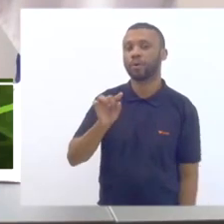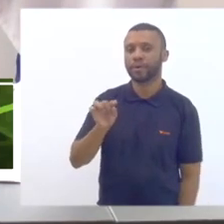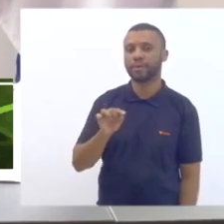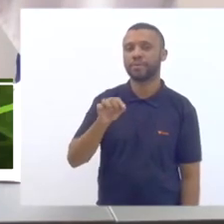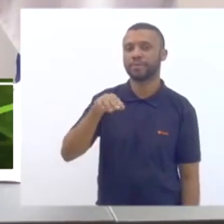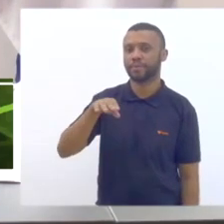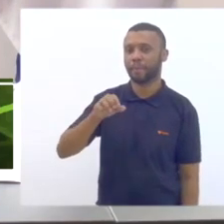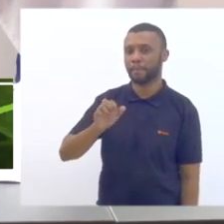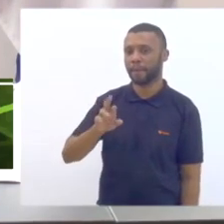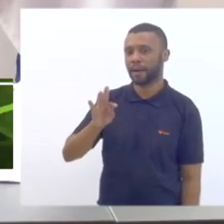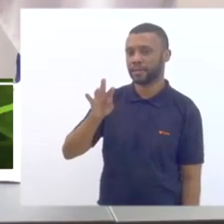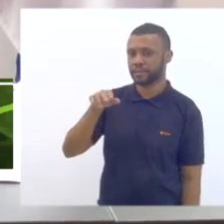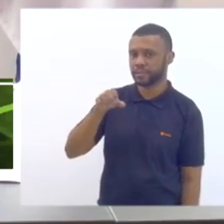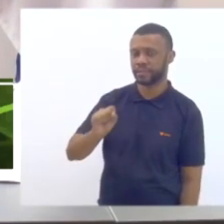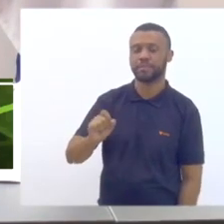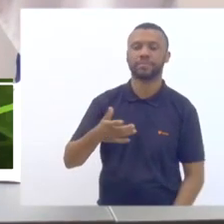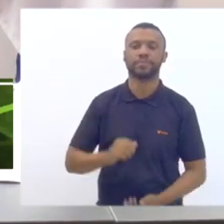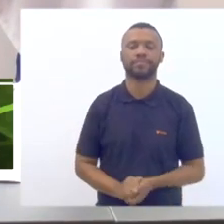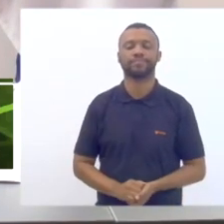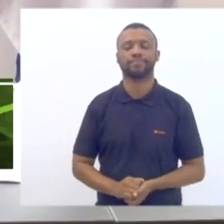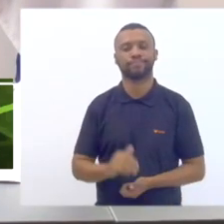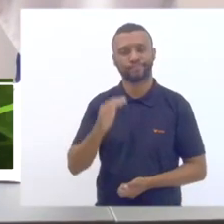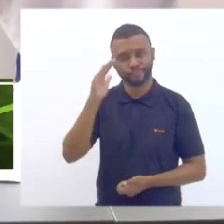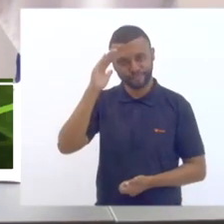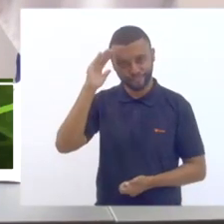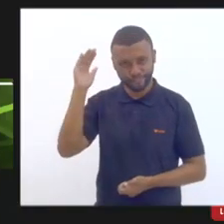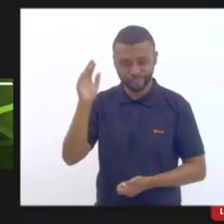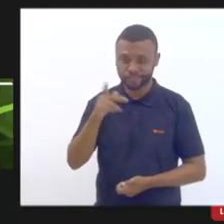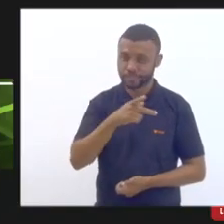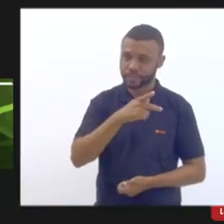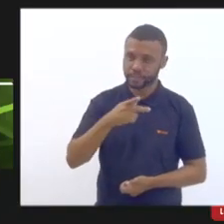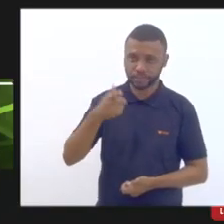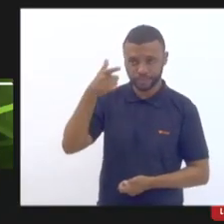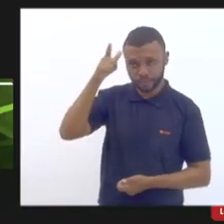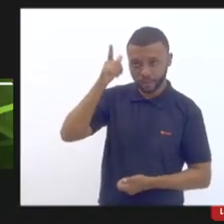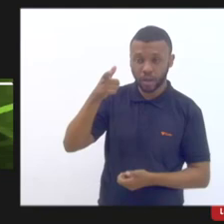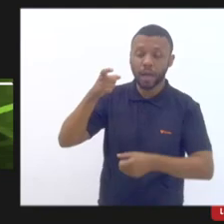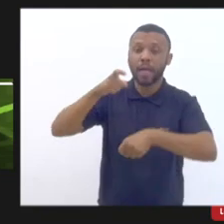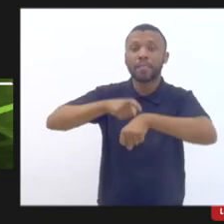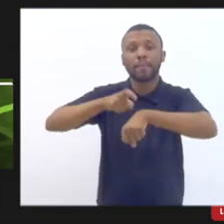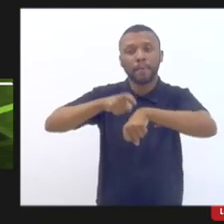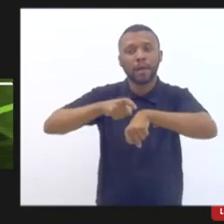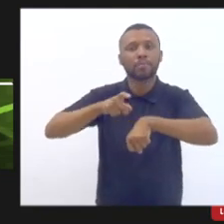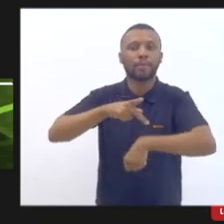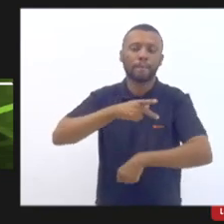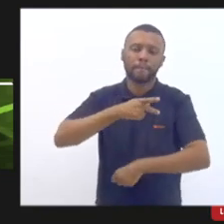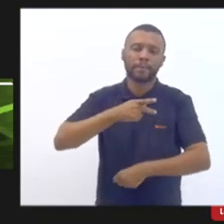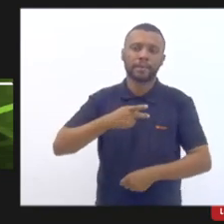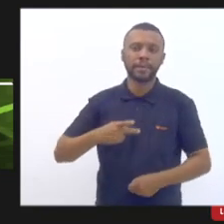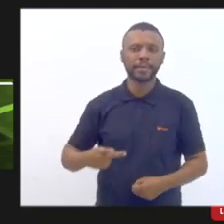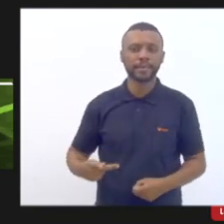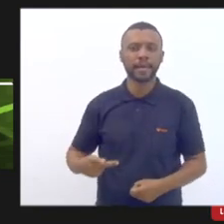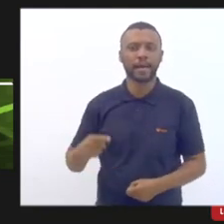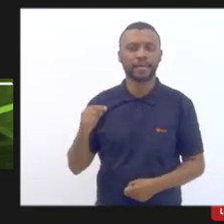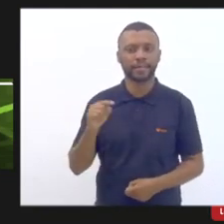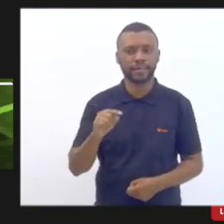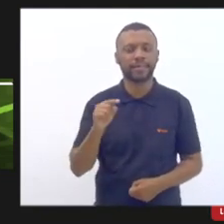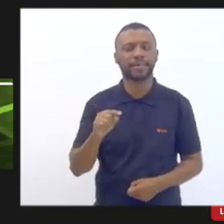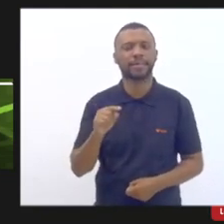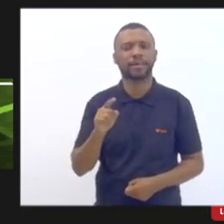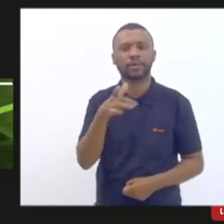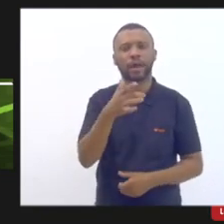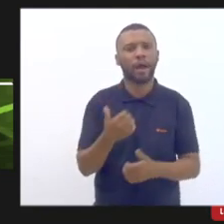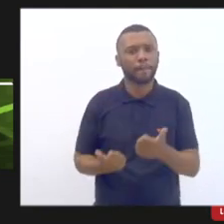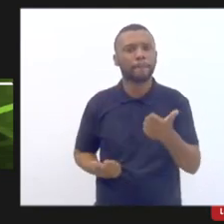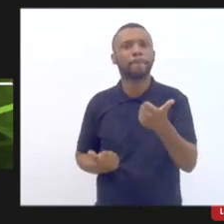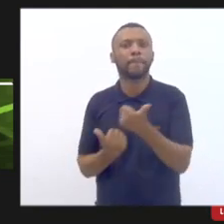Senhor presidente, deputado Luiz Paulo, nesse momento presidindo a CCJ, quero dizer que meu voto é